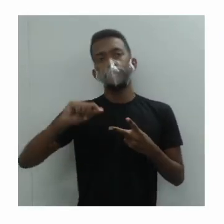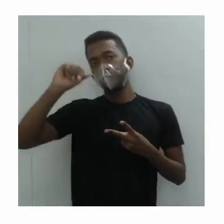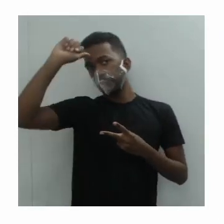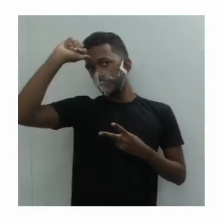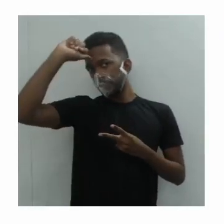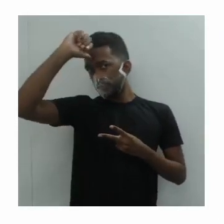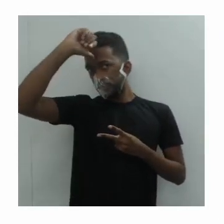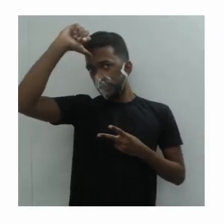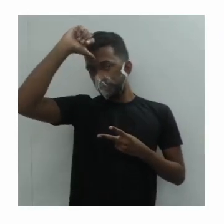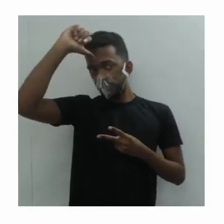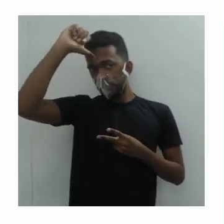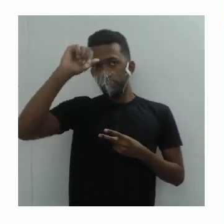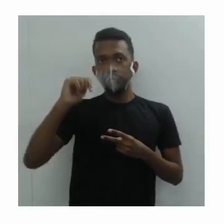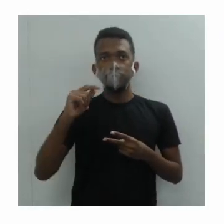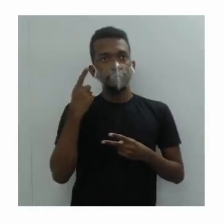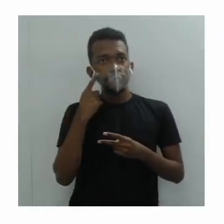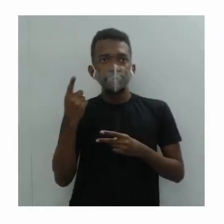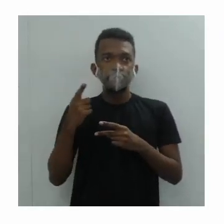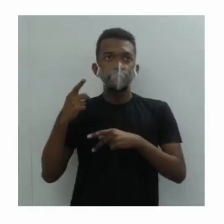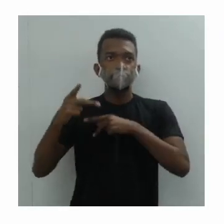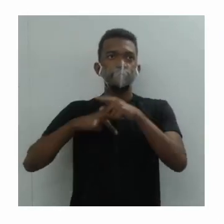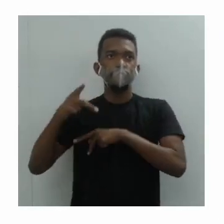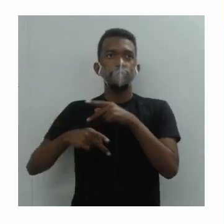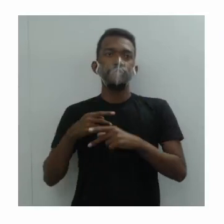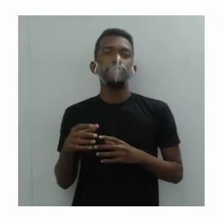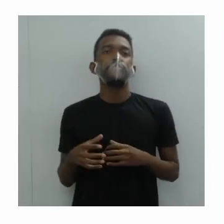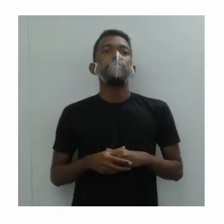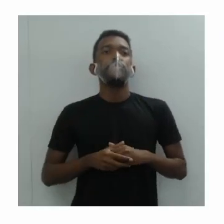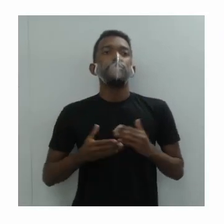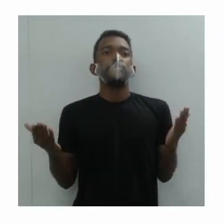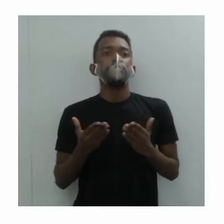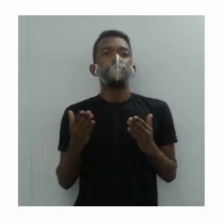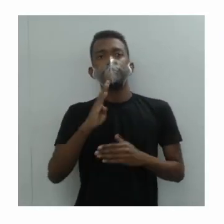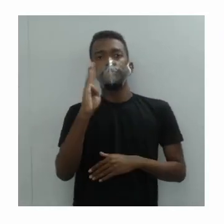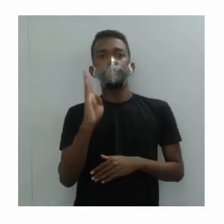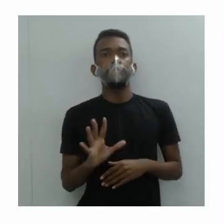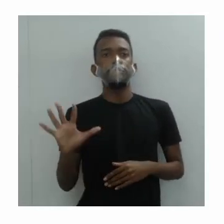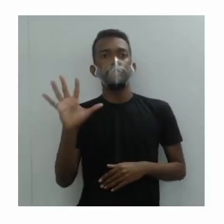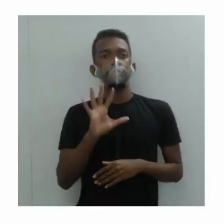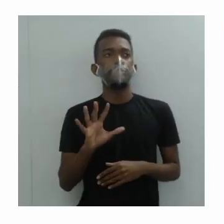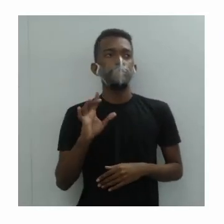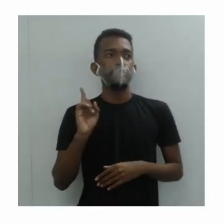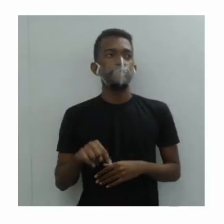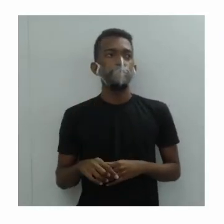olha a população, certo? Hoje o Brasil já está em torno de